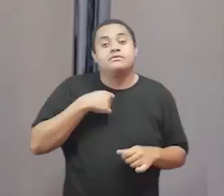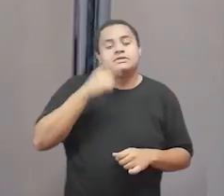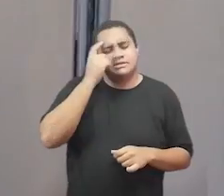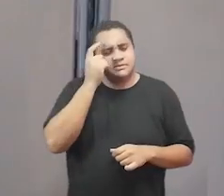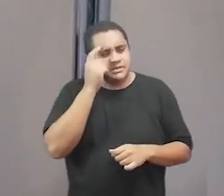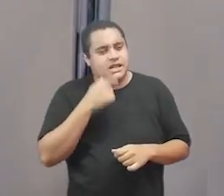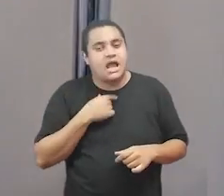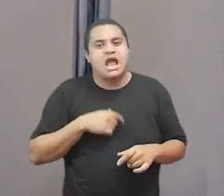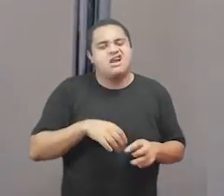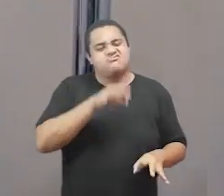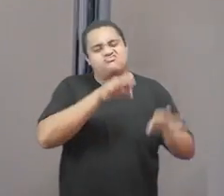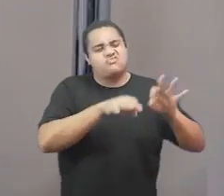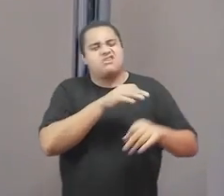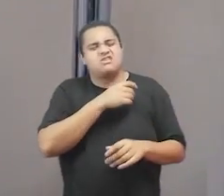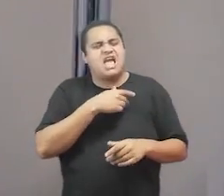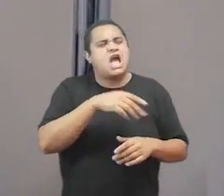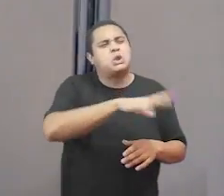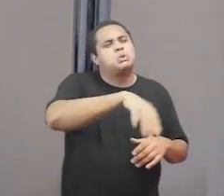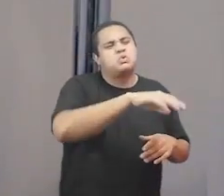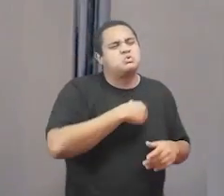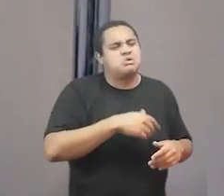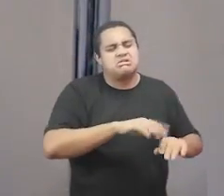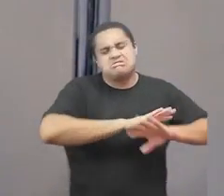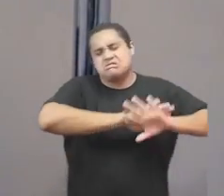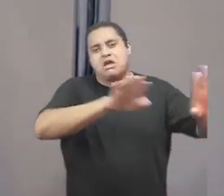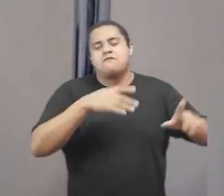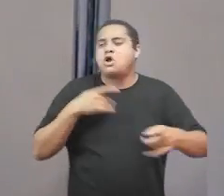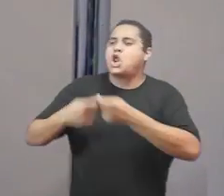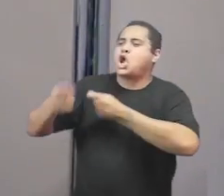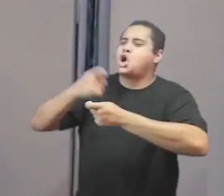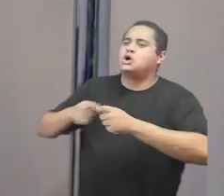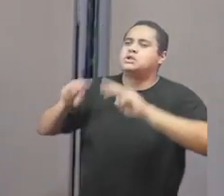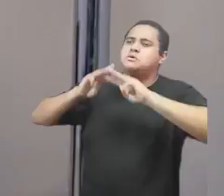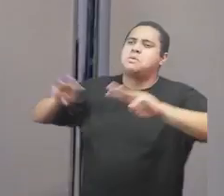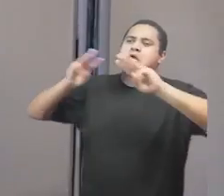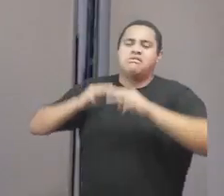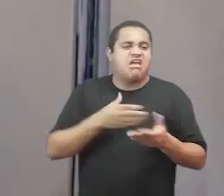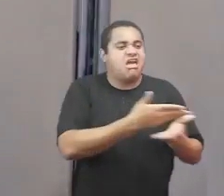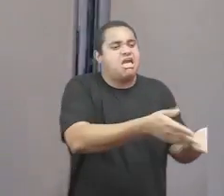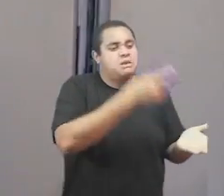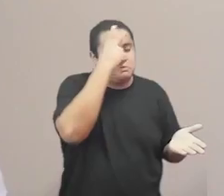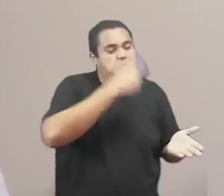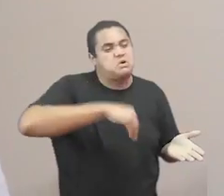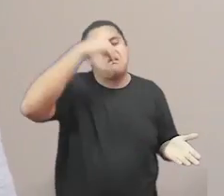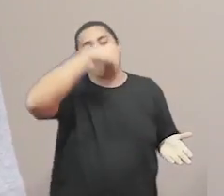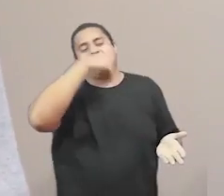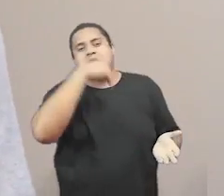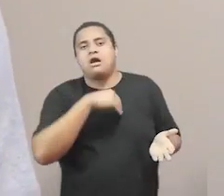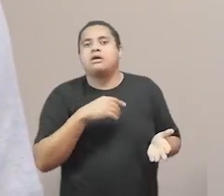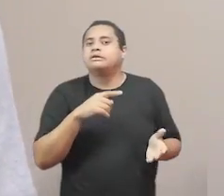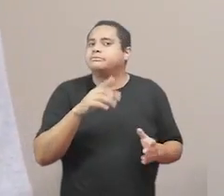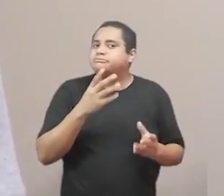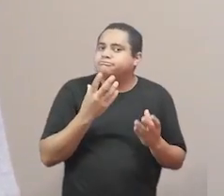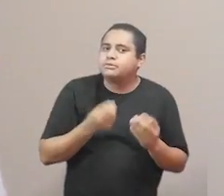tem, você agir com preconceito de autoajuda, não. Eu vou em negócios, eu vou em marketing. Autoajuda é para os fracos, né? Isso é um